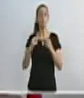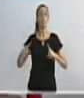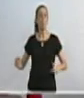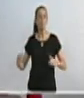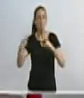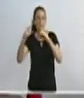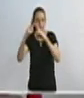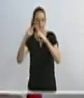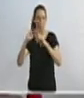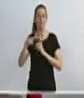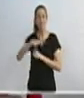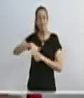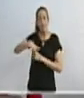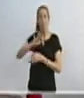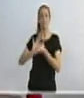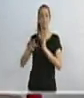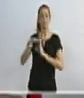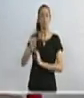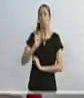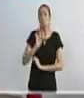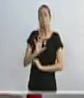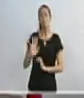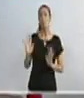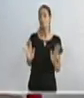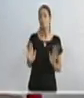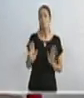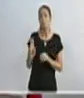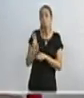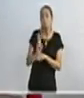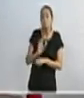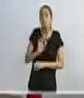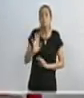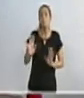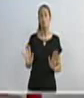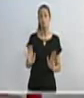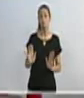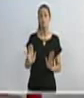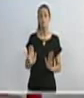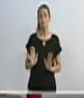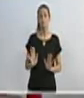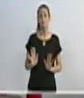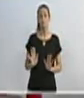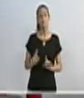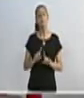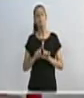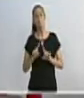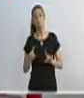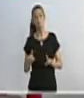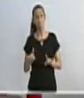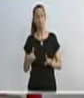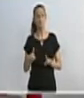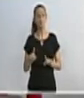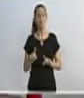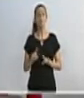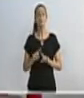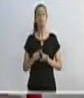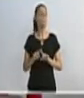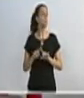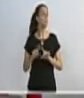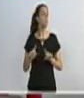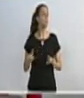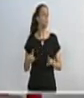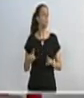complexo tecnológico. Somente isso aí. Mas, com a devida vênia aí, eu acho